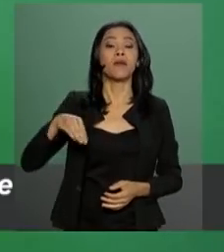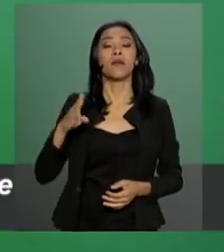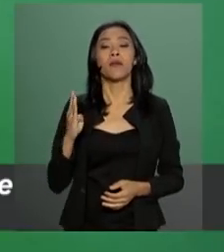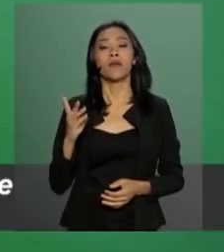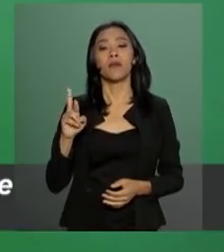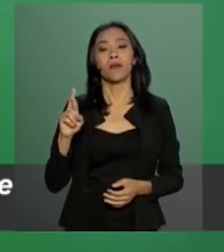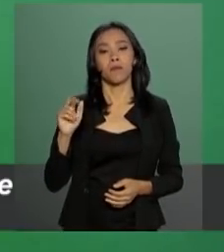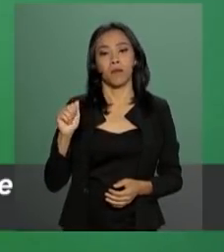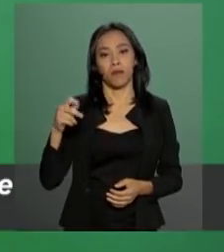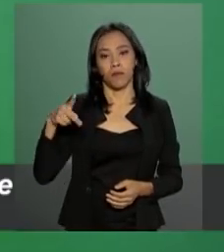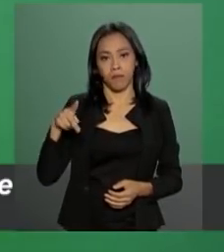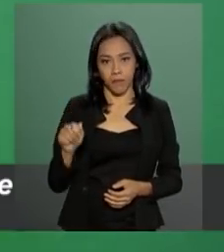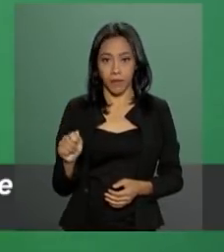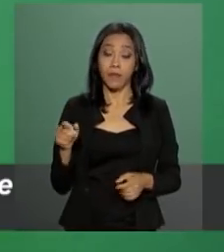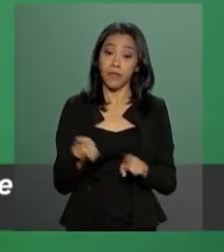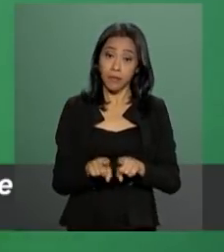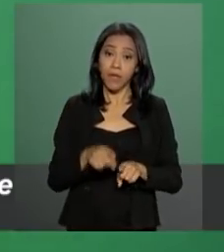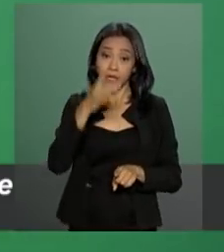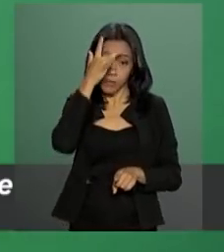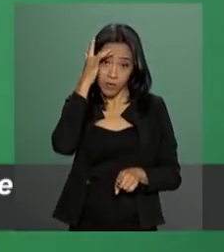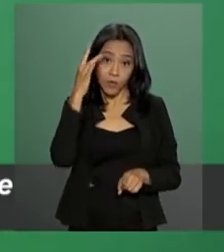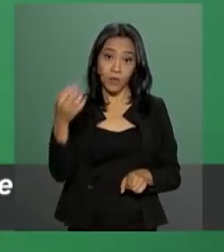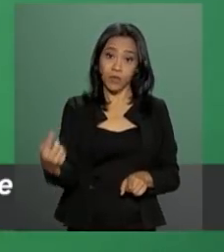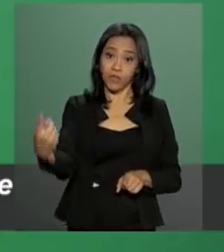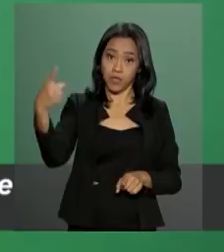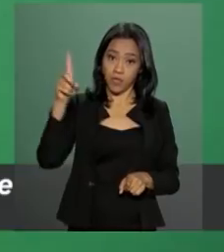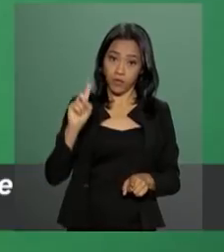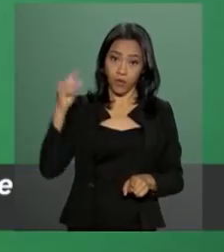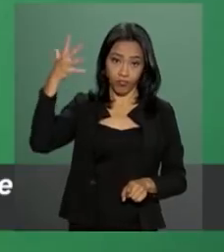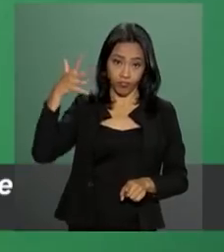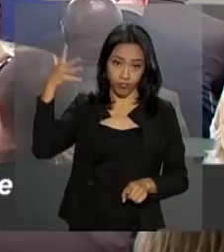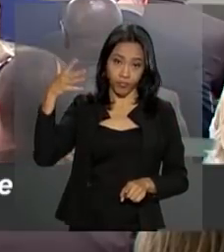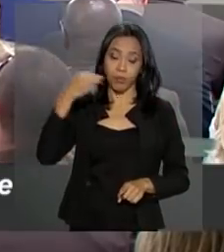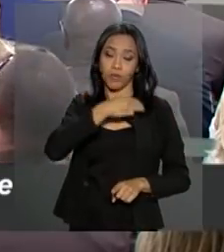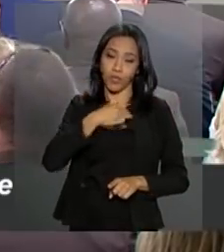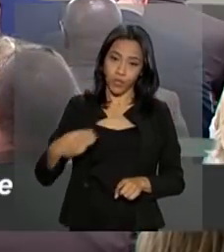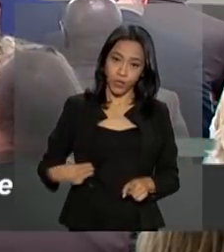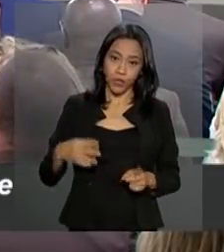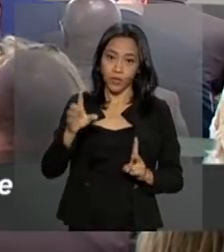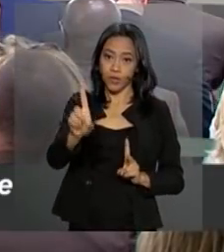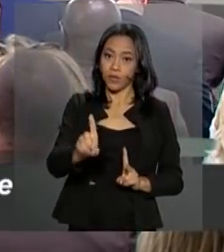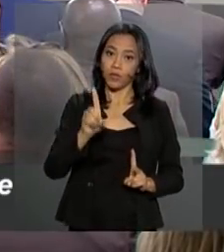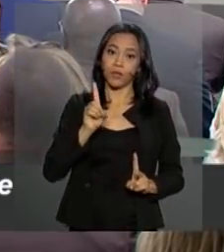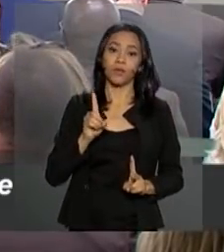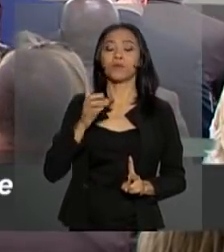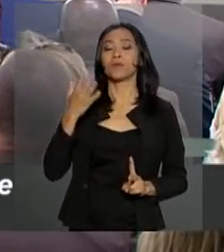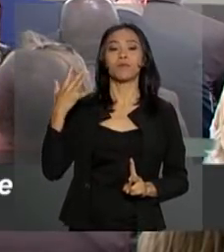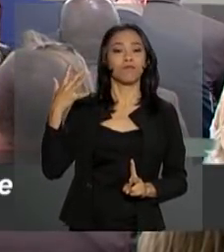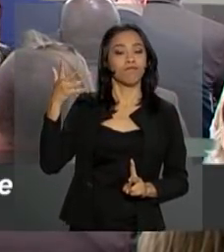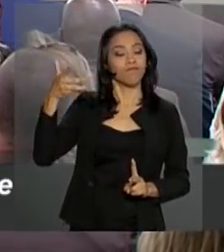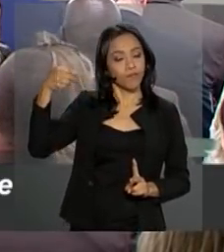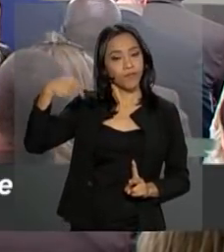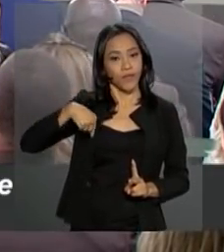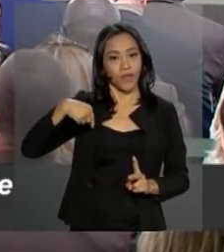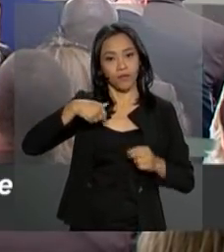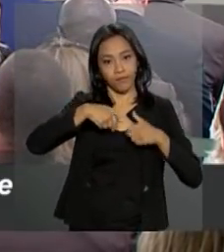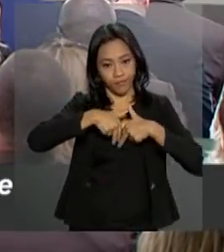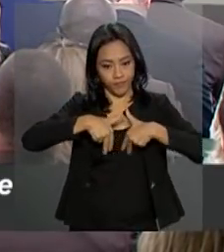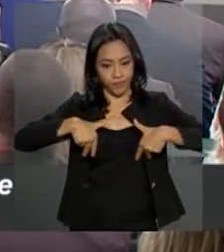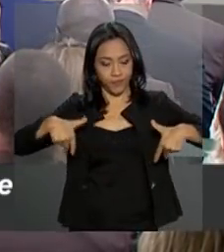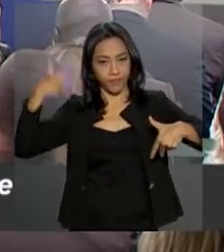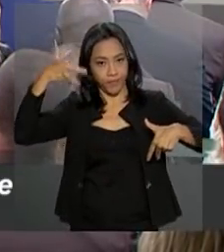delicados que foram os oradores particularmente o ministro blairo maggi ao elenco já o nosso governo eu